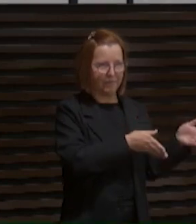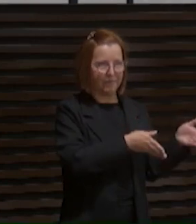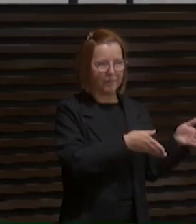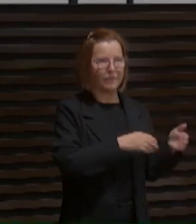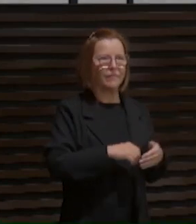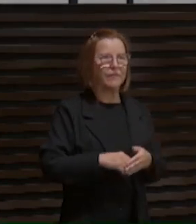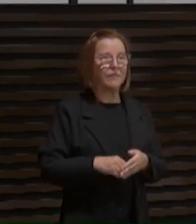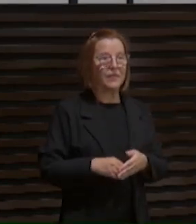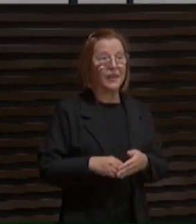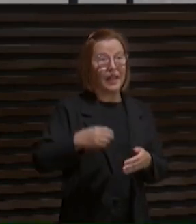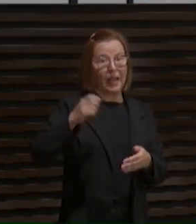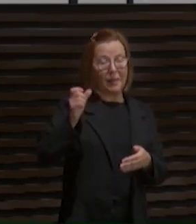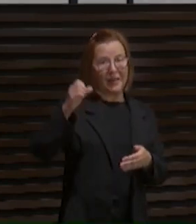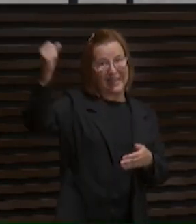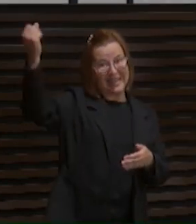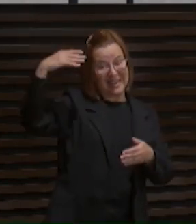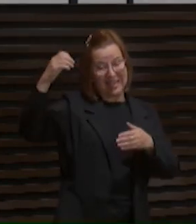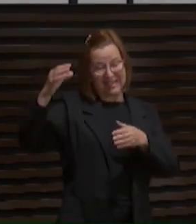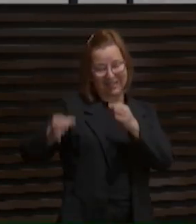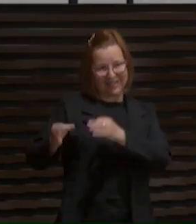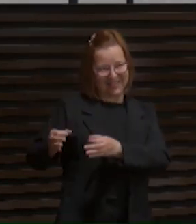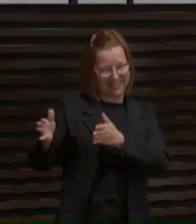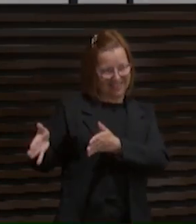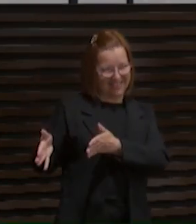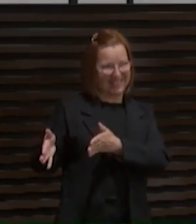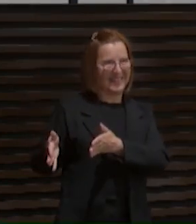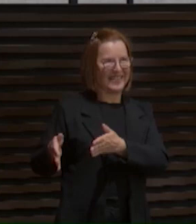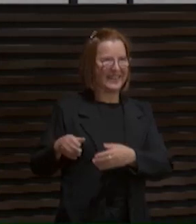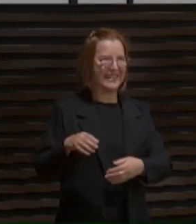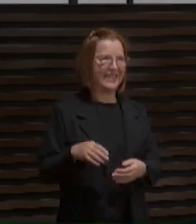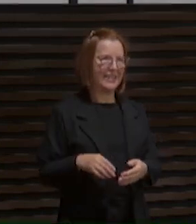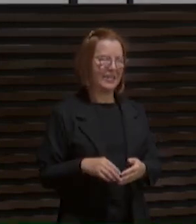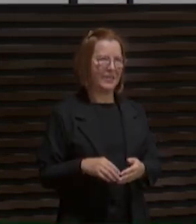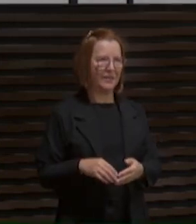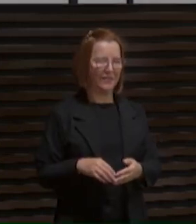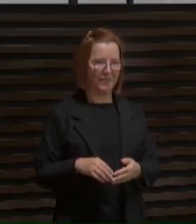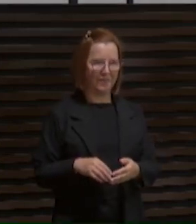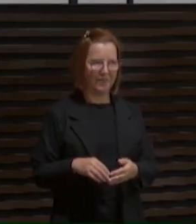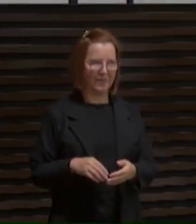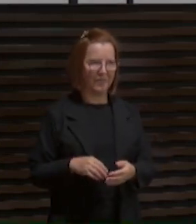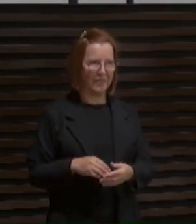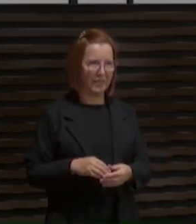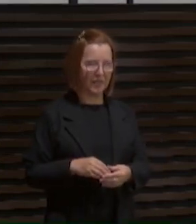palavra graça e justiça do outro, da vida, tenha em mente quando a gente lê esses 2